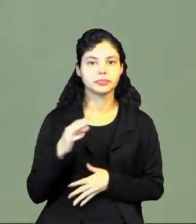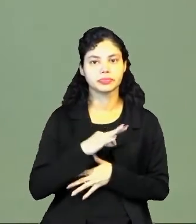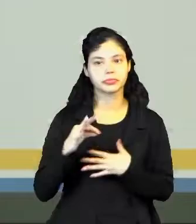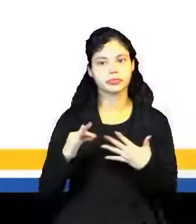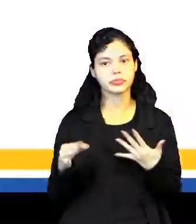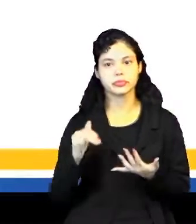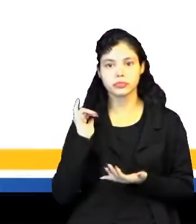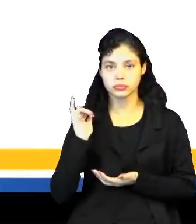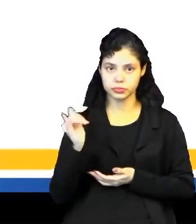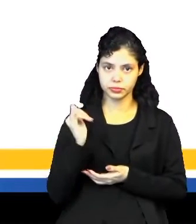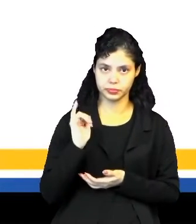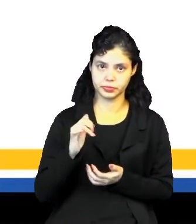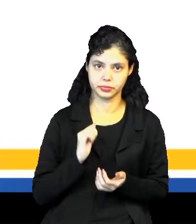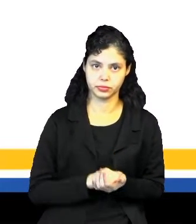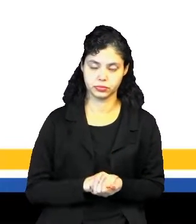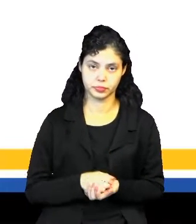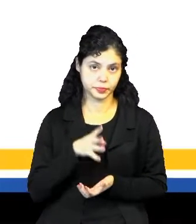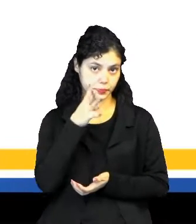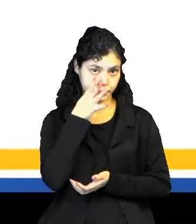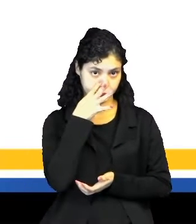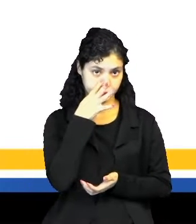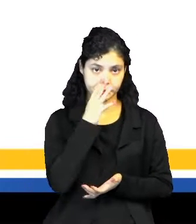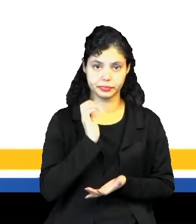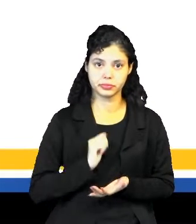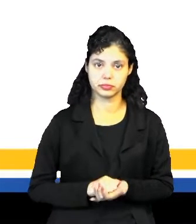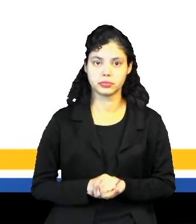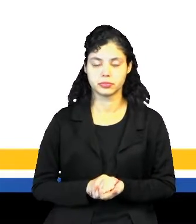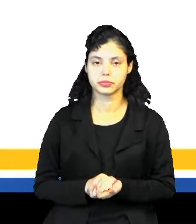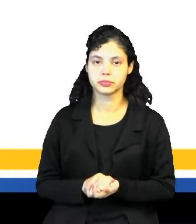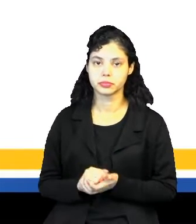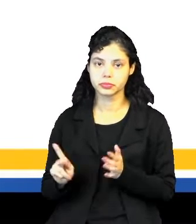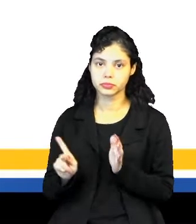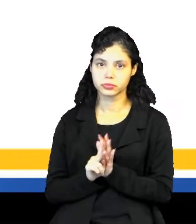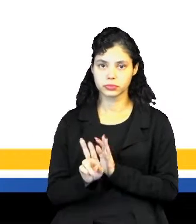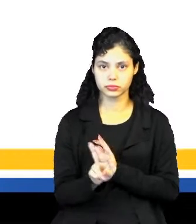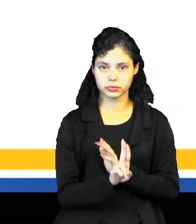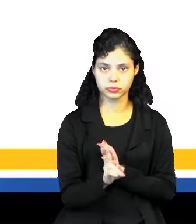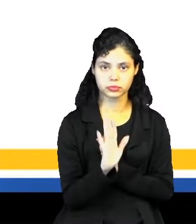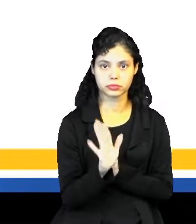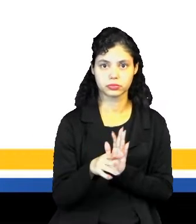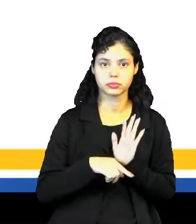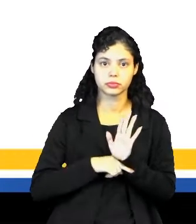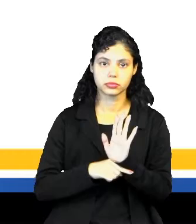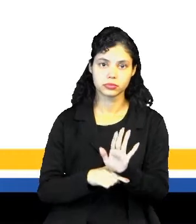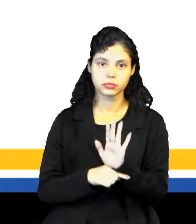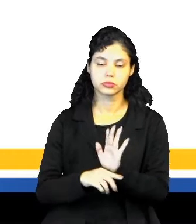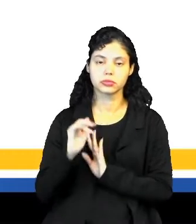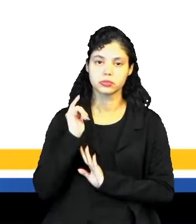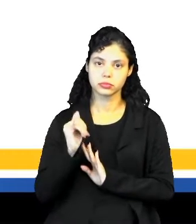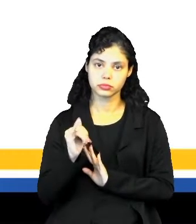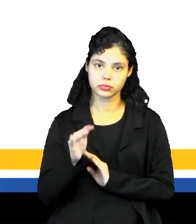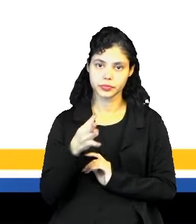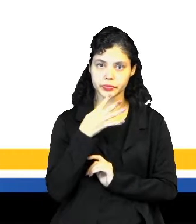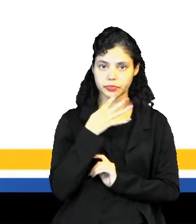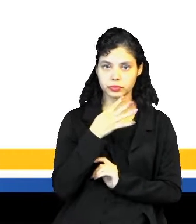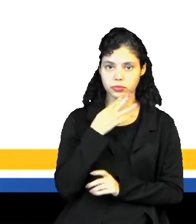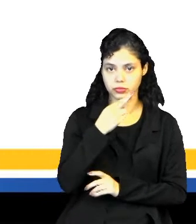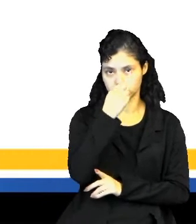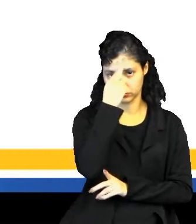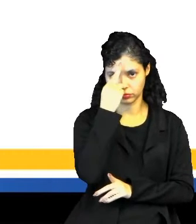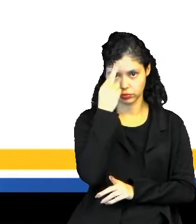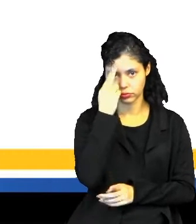lá. Narrador observador. Olha só, o próprio nome já indica que esse tipo de narrador,